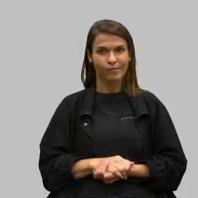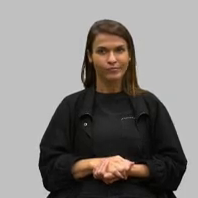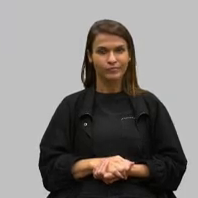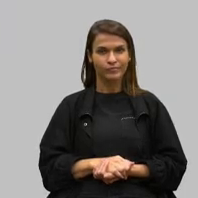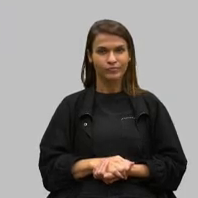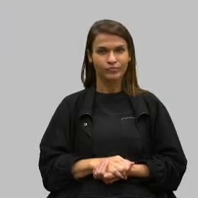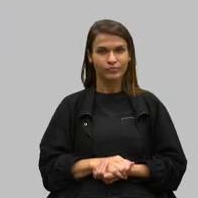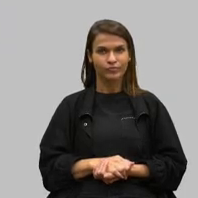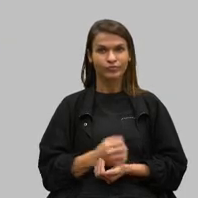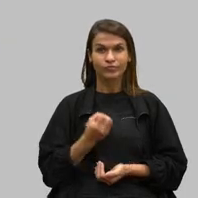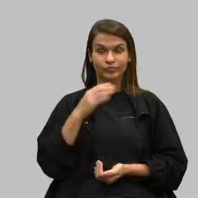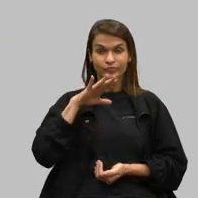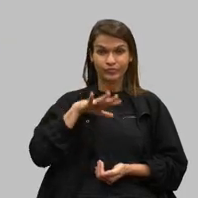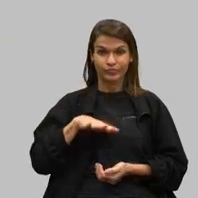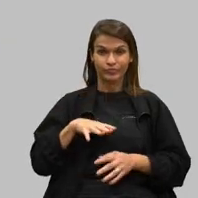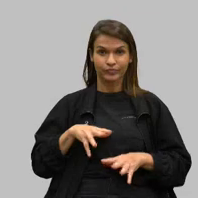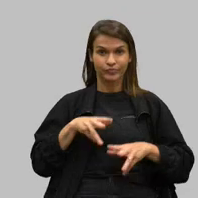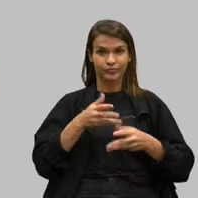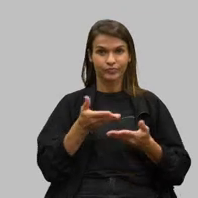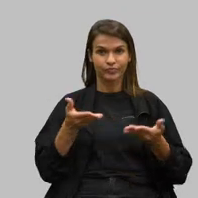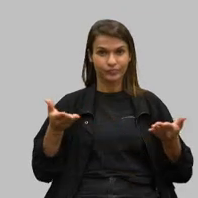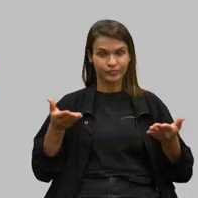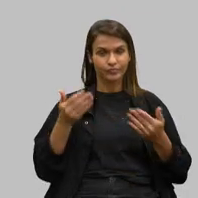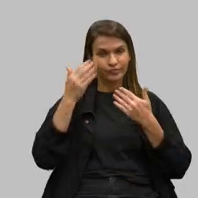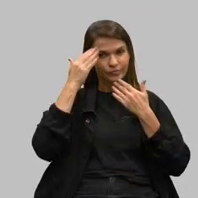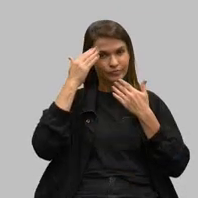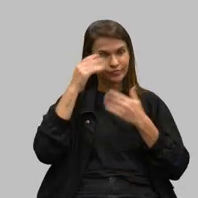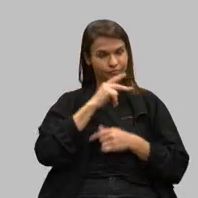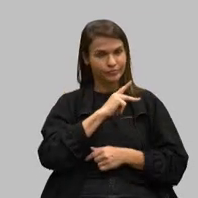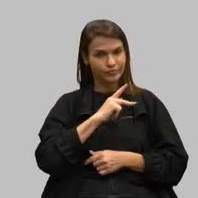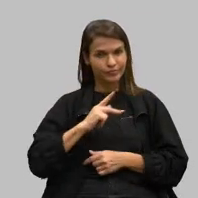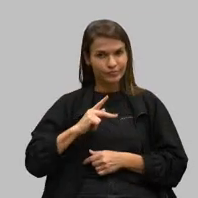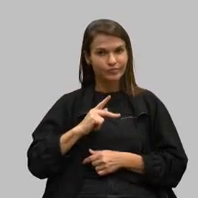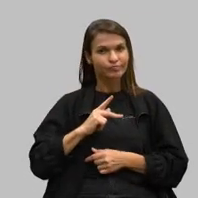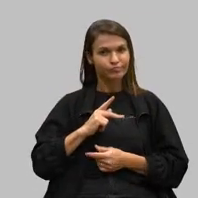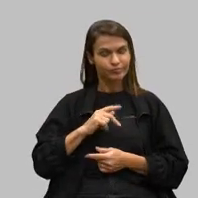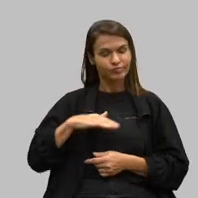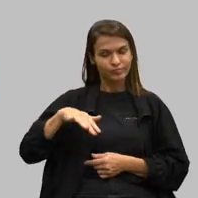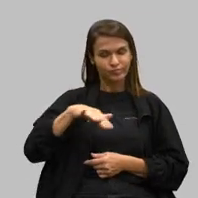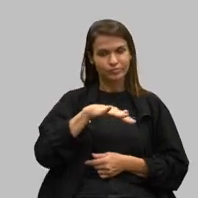Boa tarde a todos. Obrigado, presidente, pelo espaço.